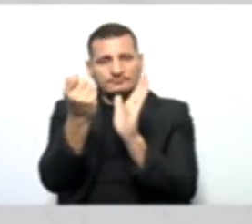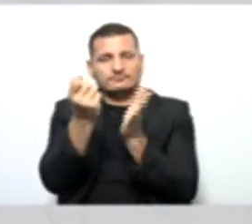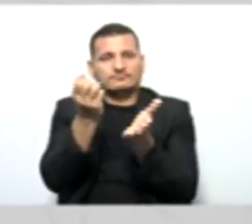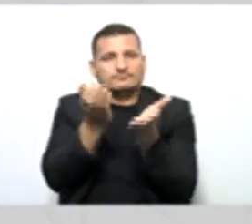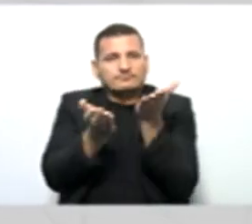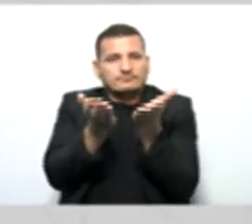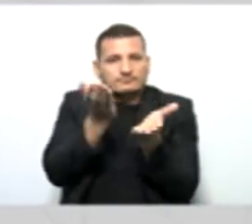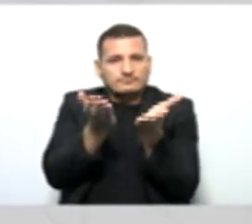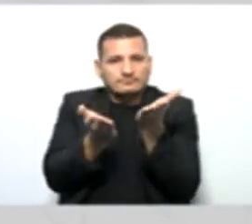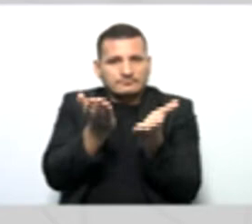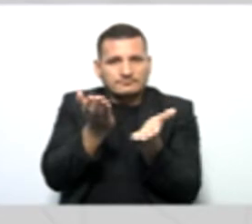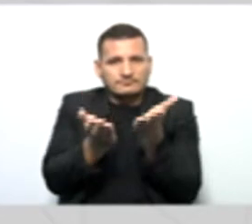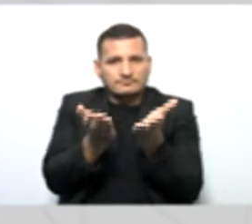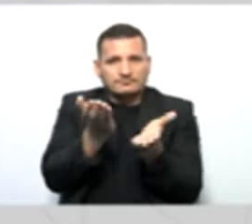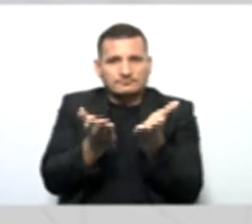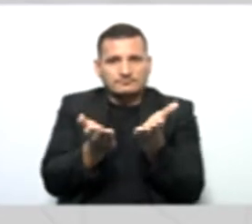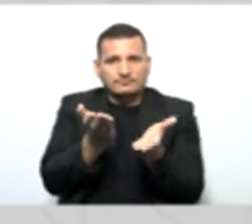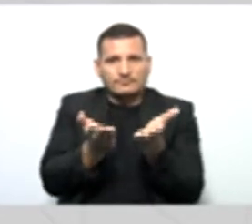peso,